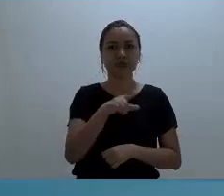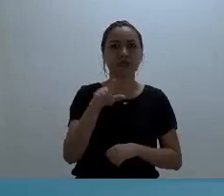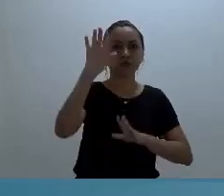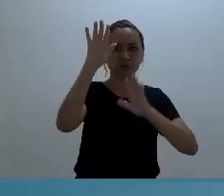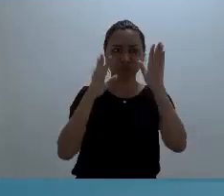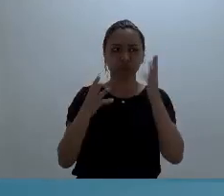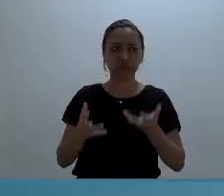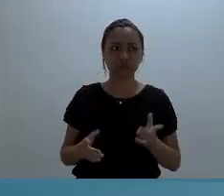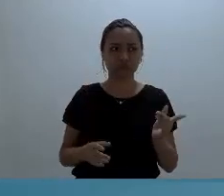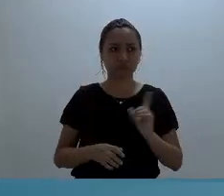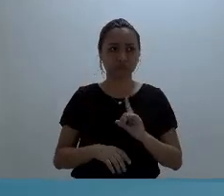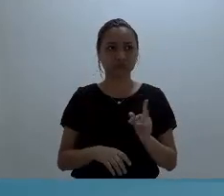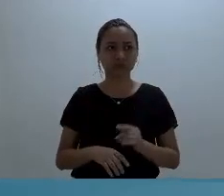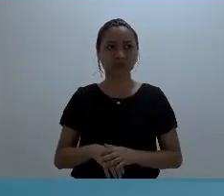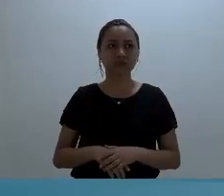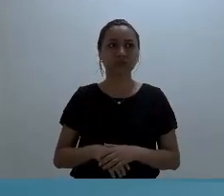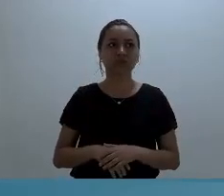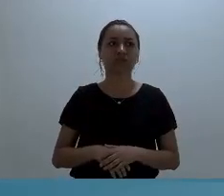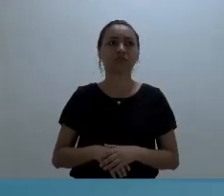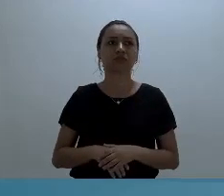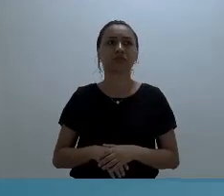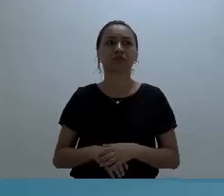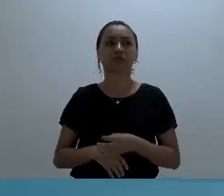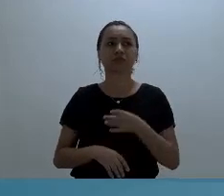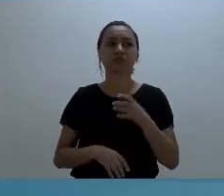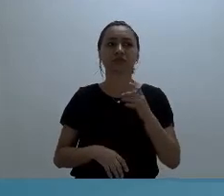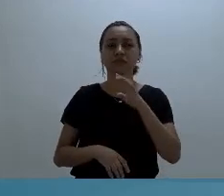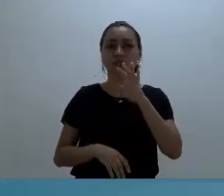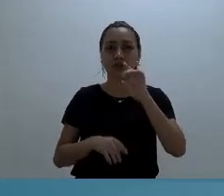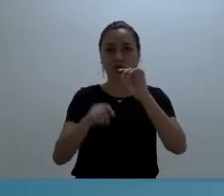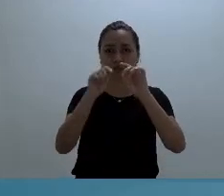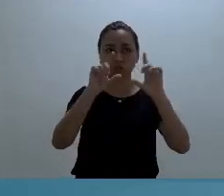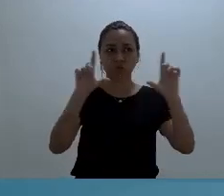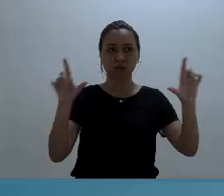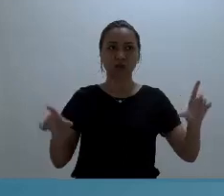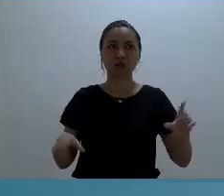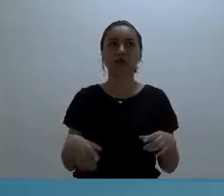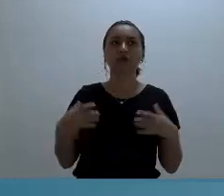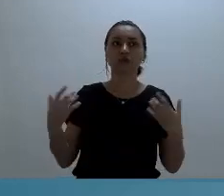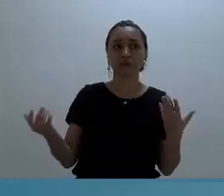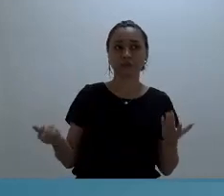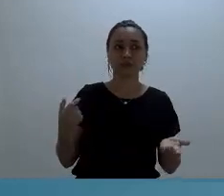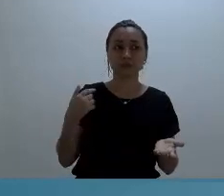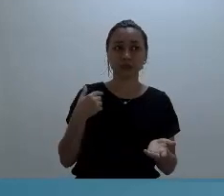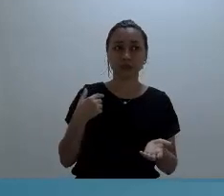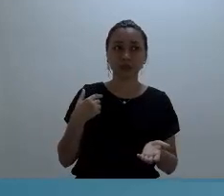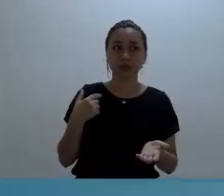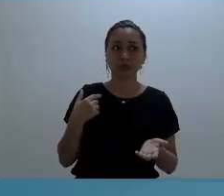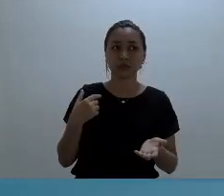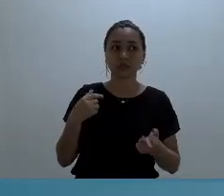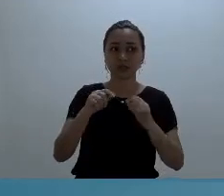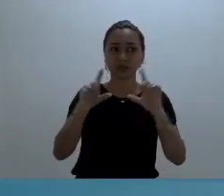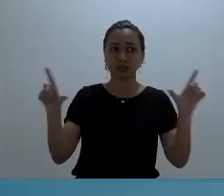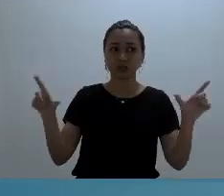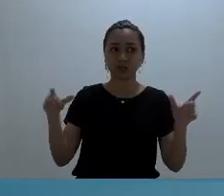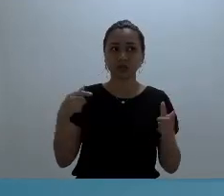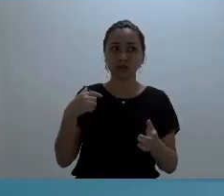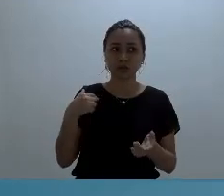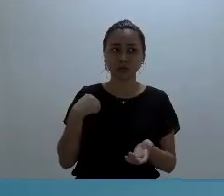petição e também uma manifestação do Ministério Público. Eu determinei o informe do Ministério Público.